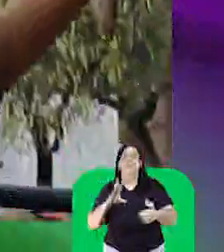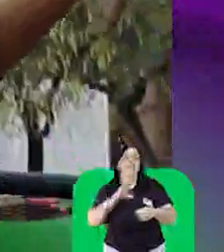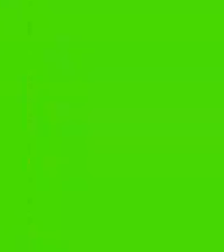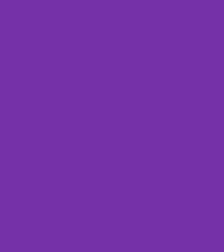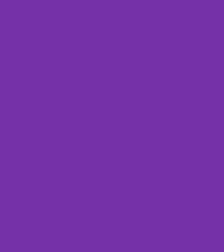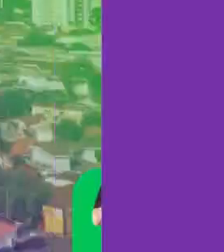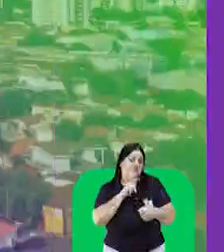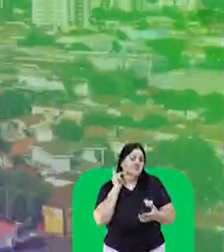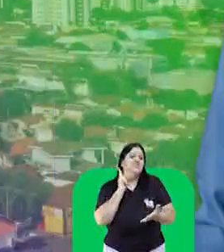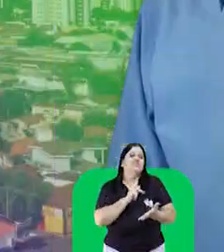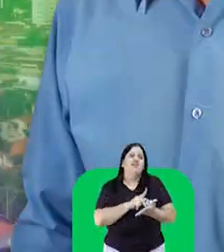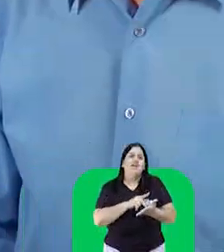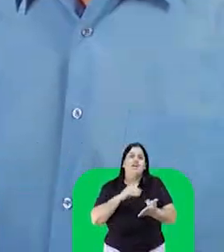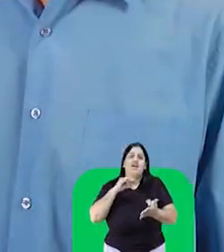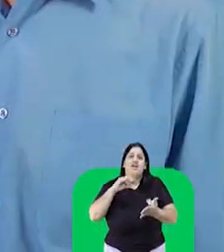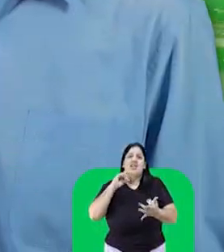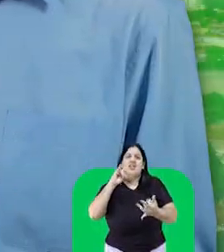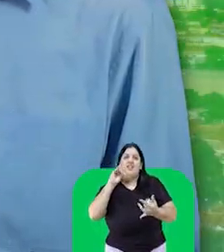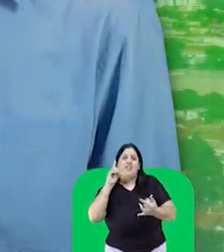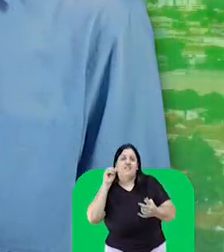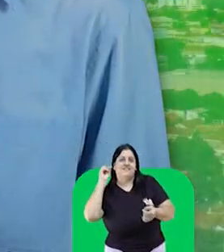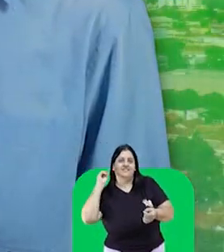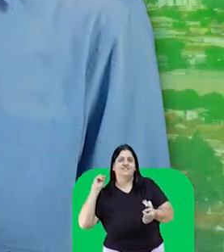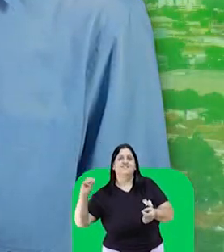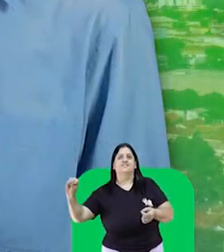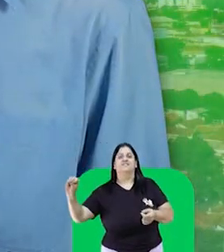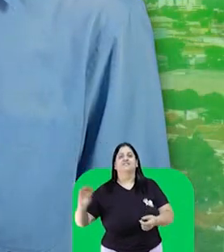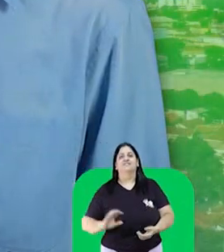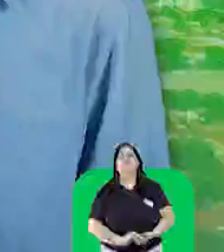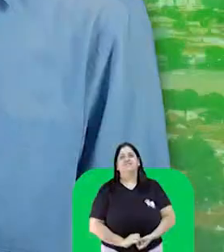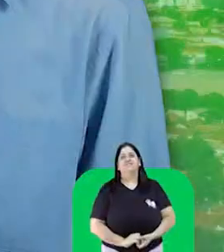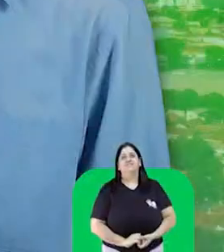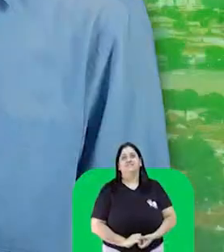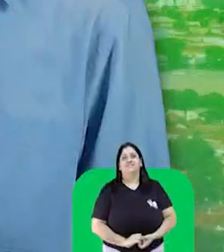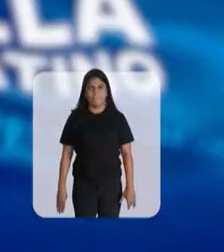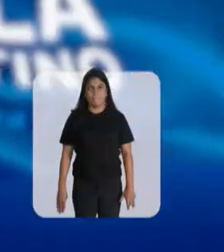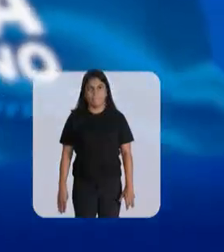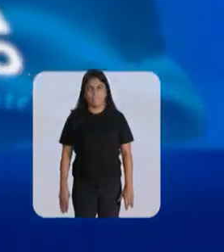fez quem amaa tu de verdade é